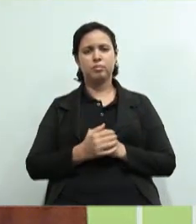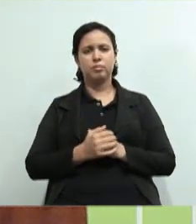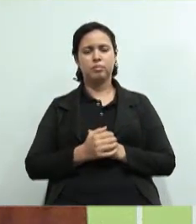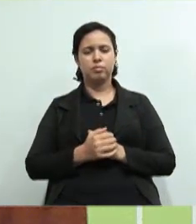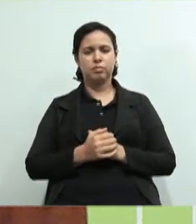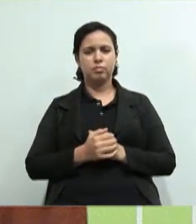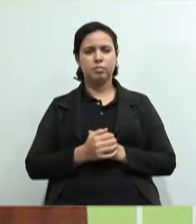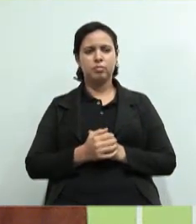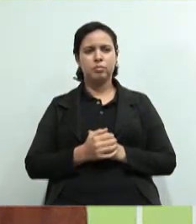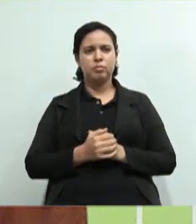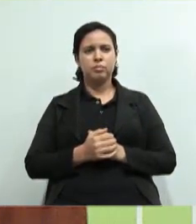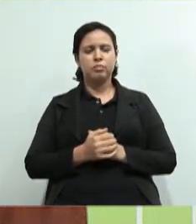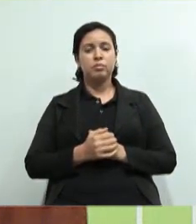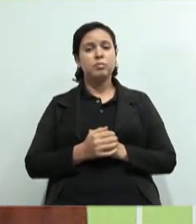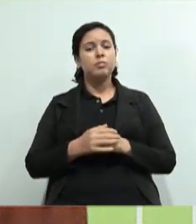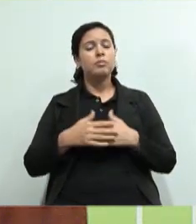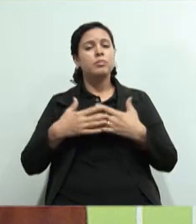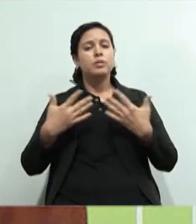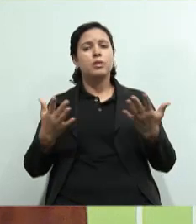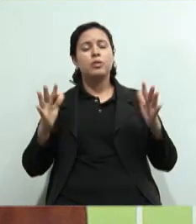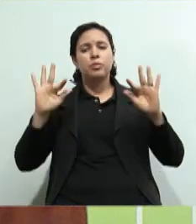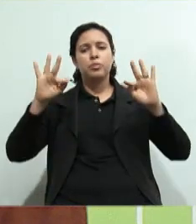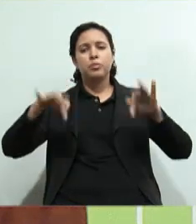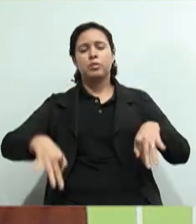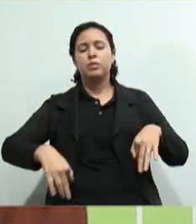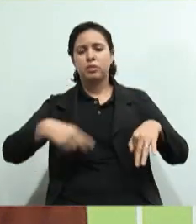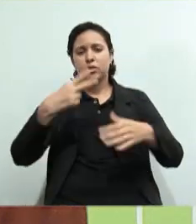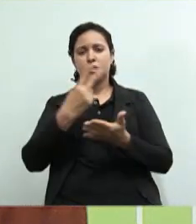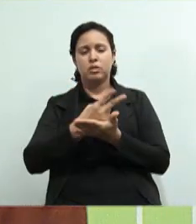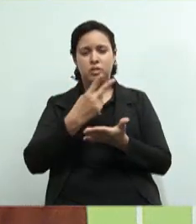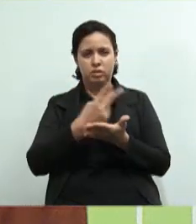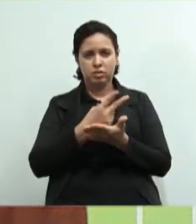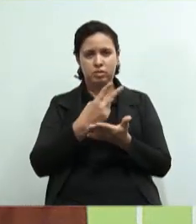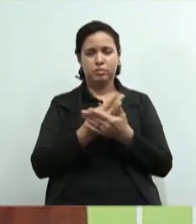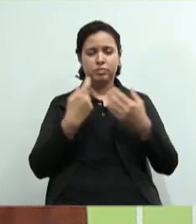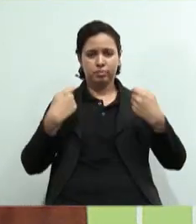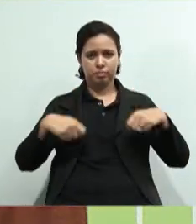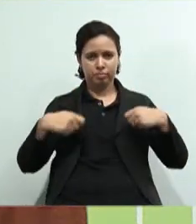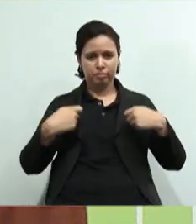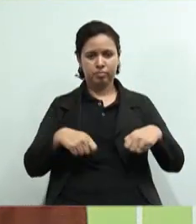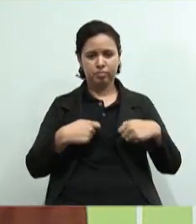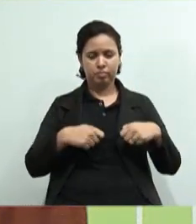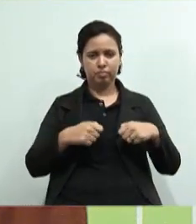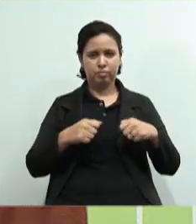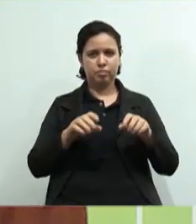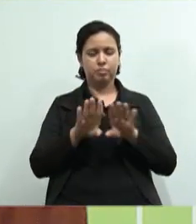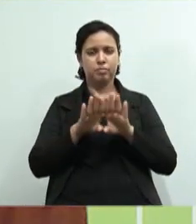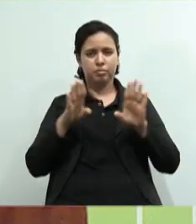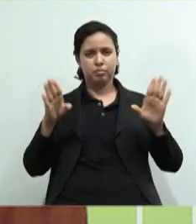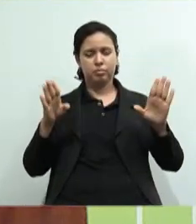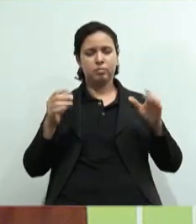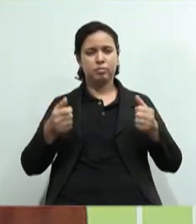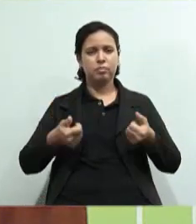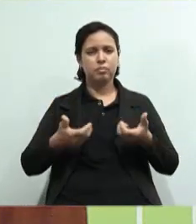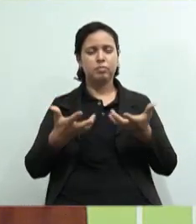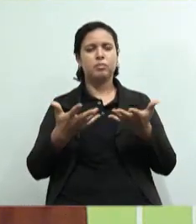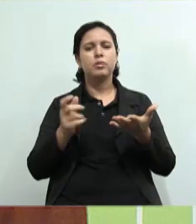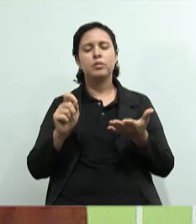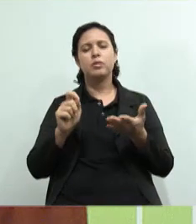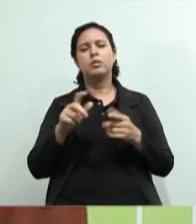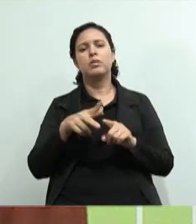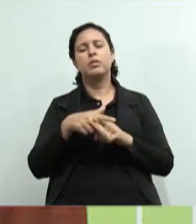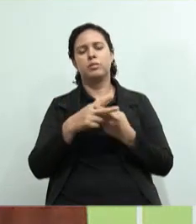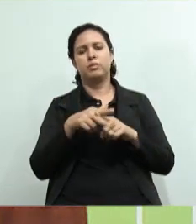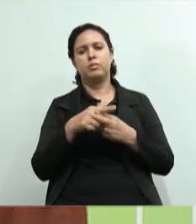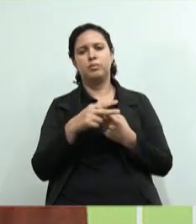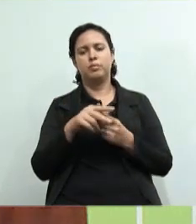ok? E finalmente, sempre que possível, que necessário, abrir a mão, né, dessas